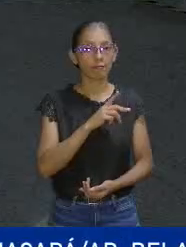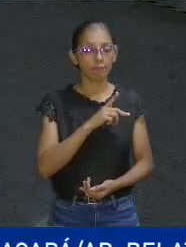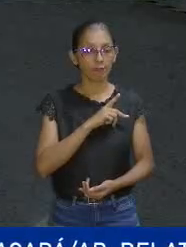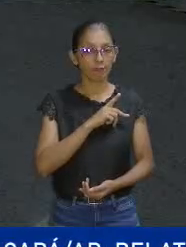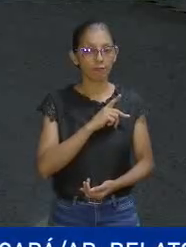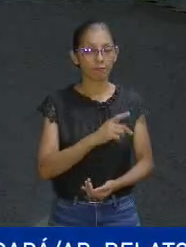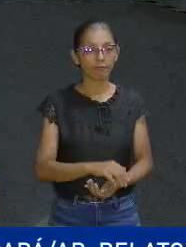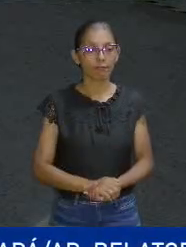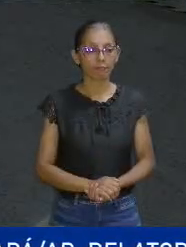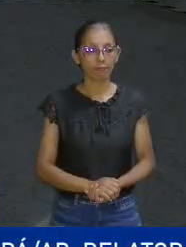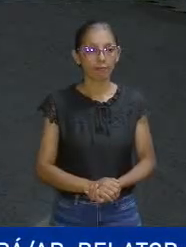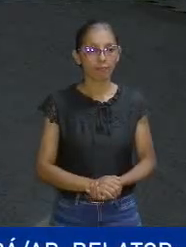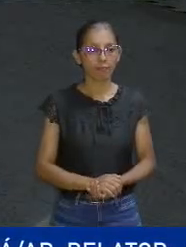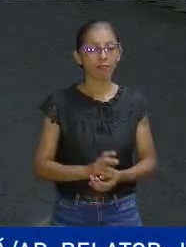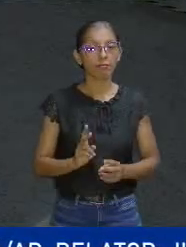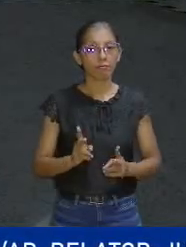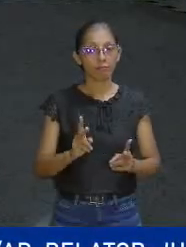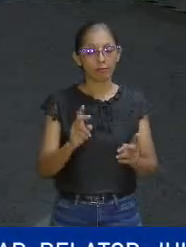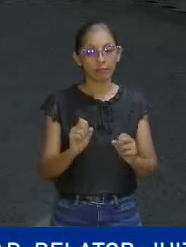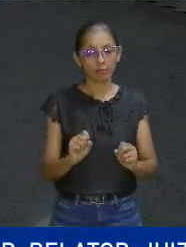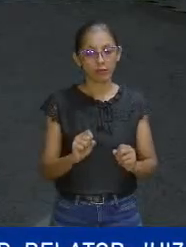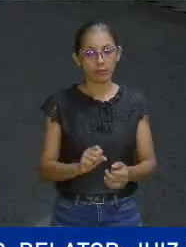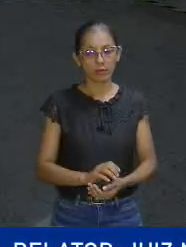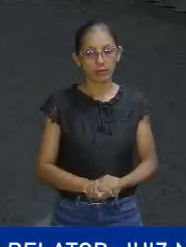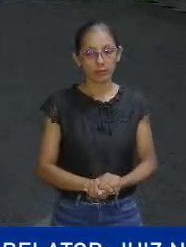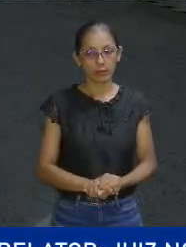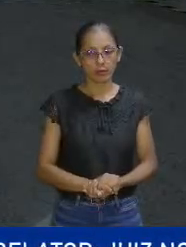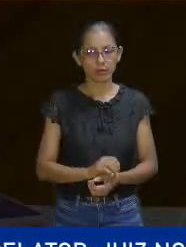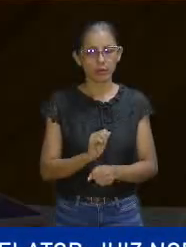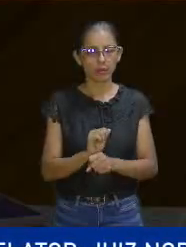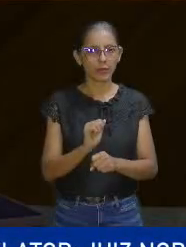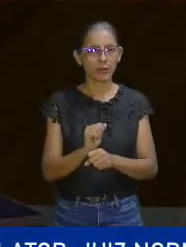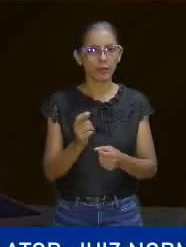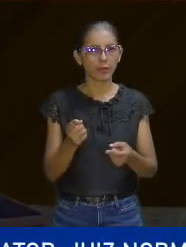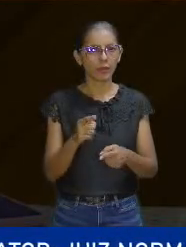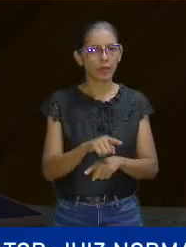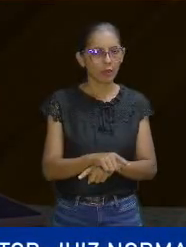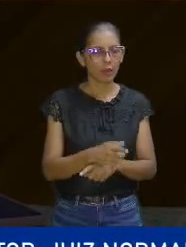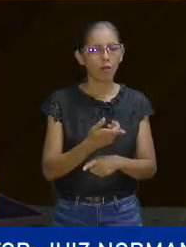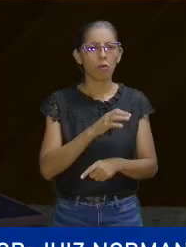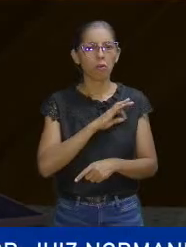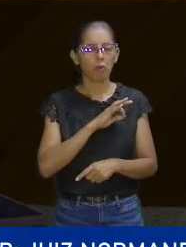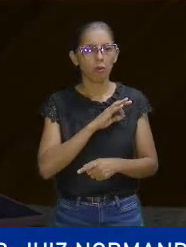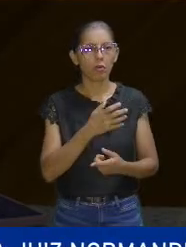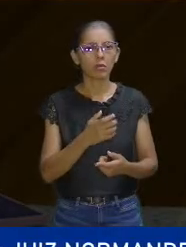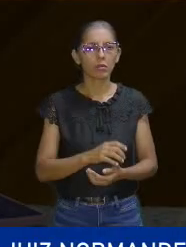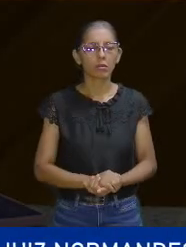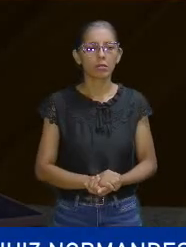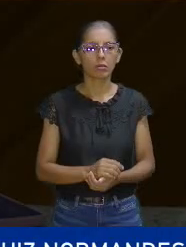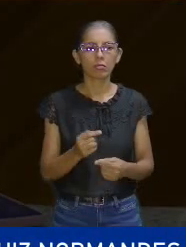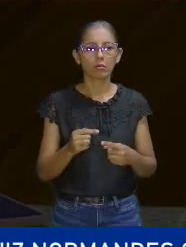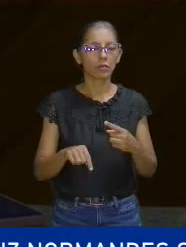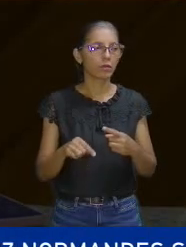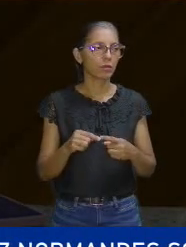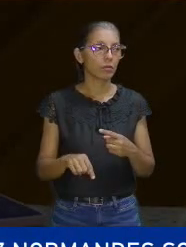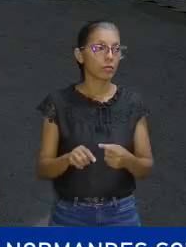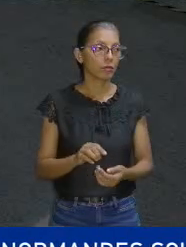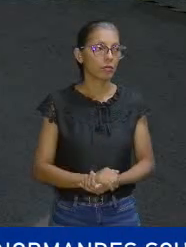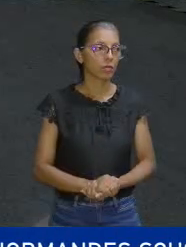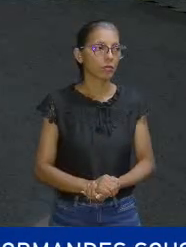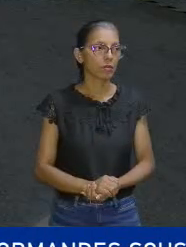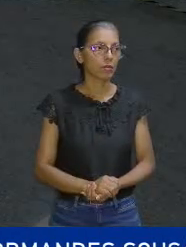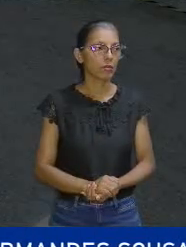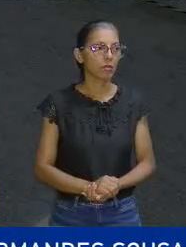parecer, recordando que o inquérito policial não é ocasião para o contraditório.